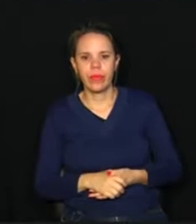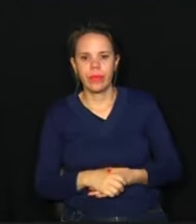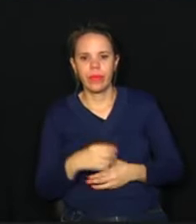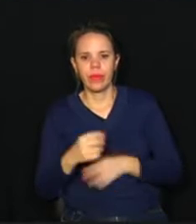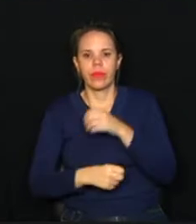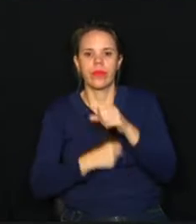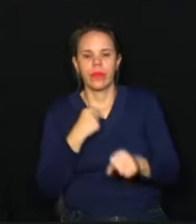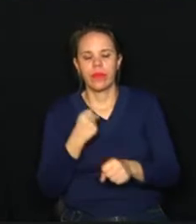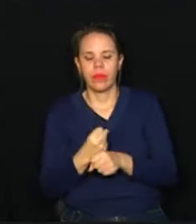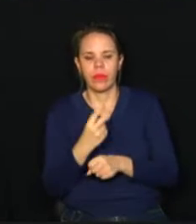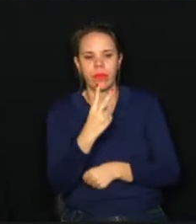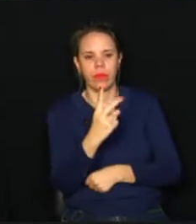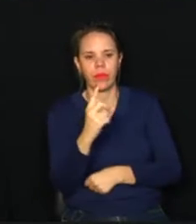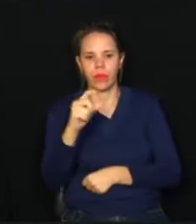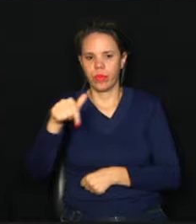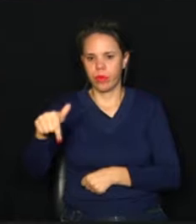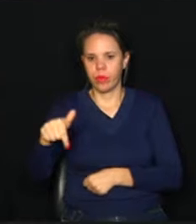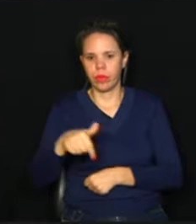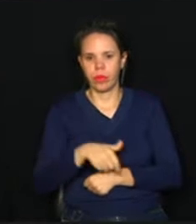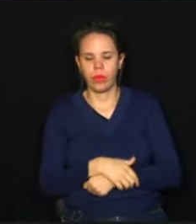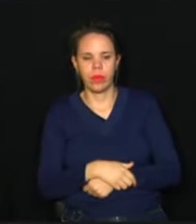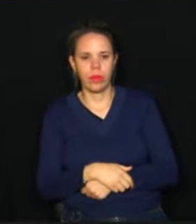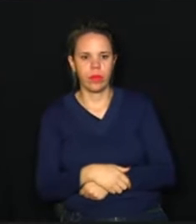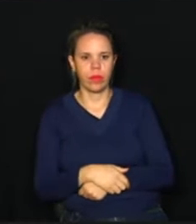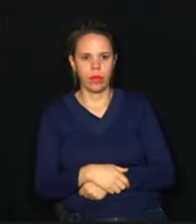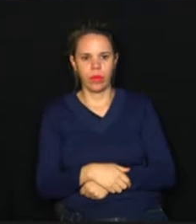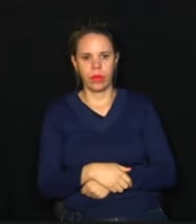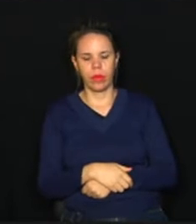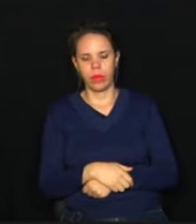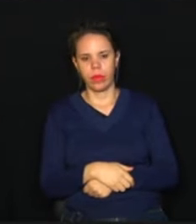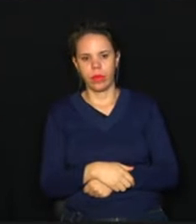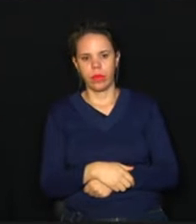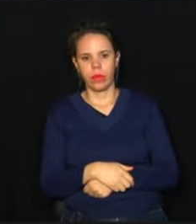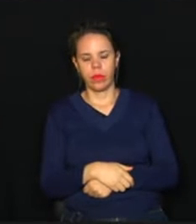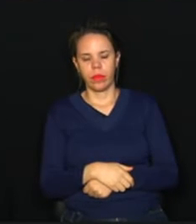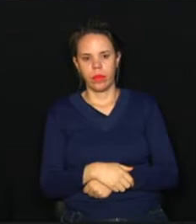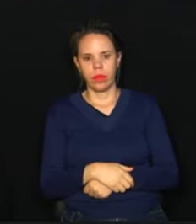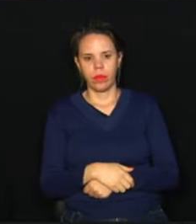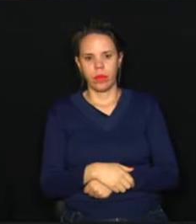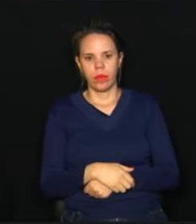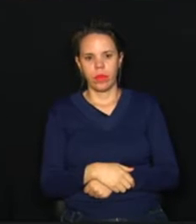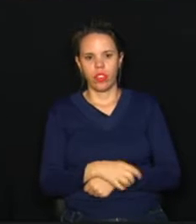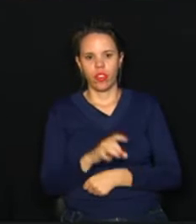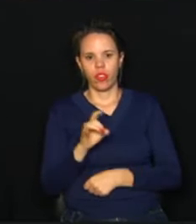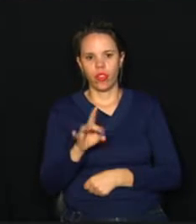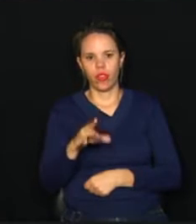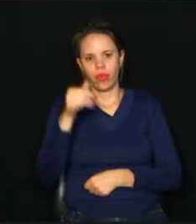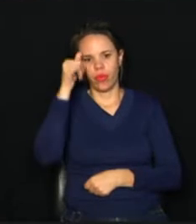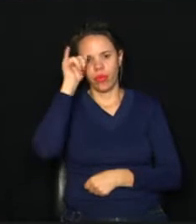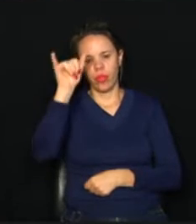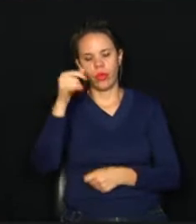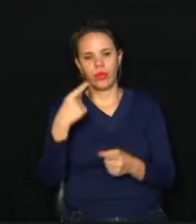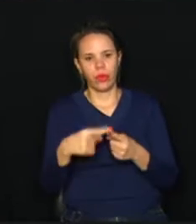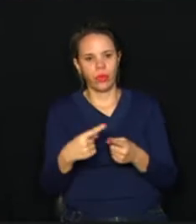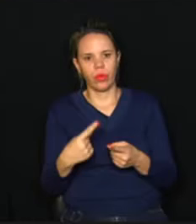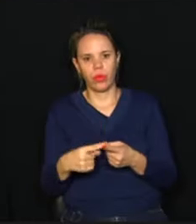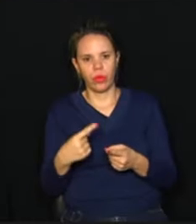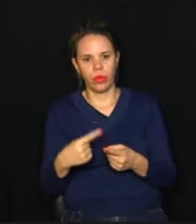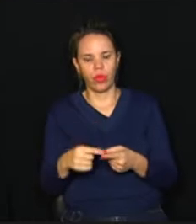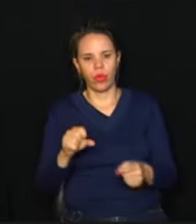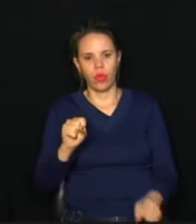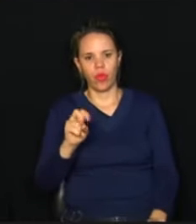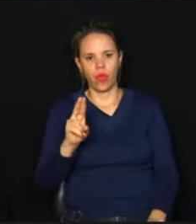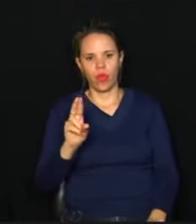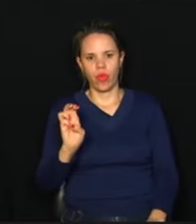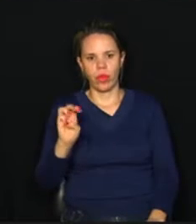de 2017, e que só foram evitados porque a SUSEM colaborou